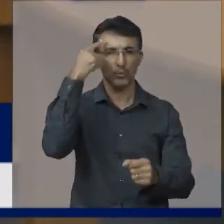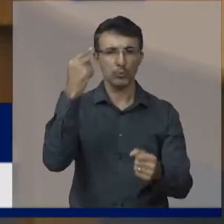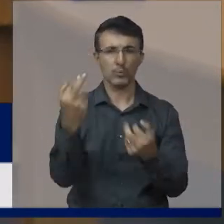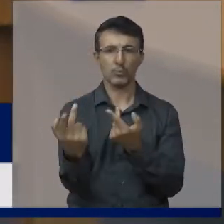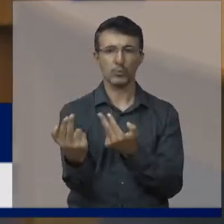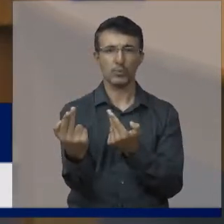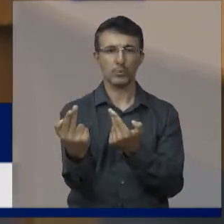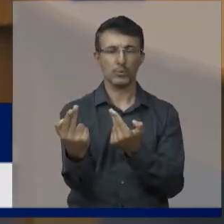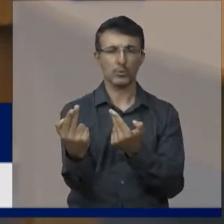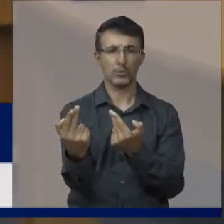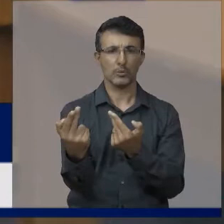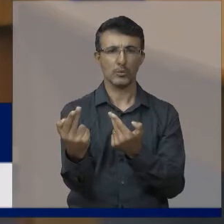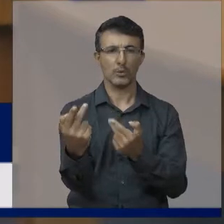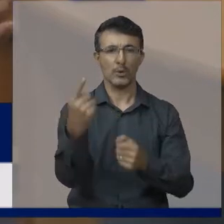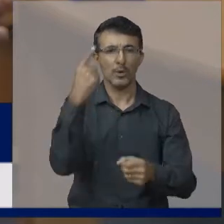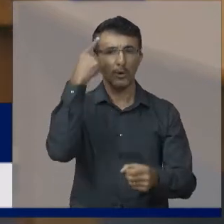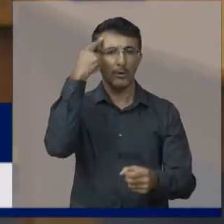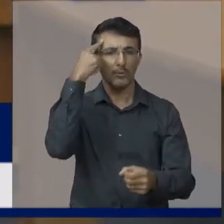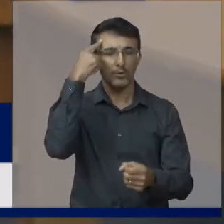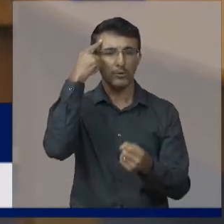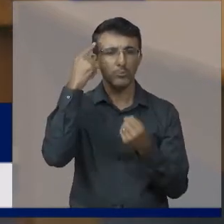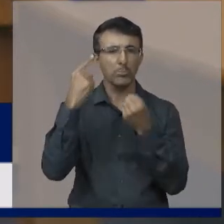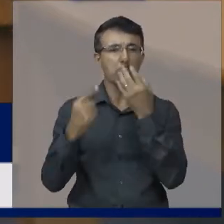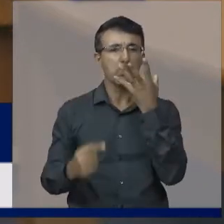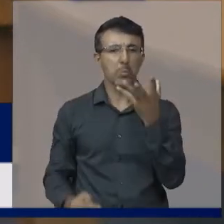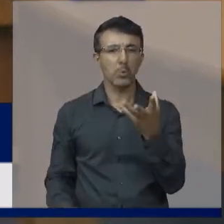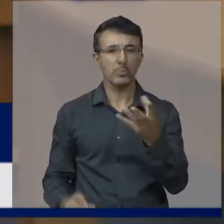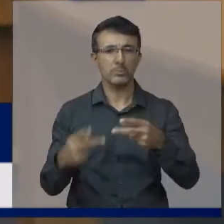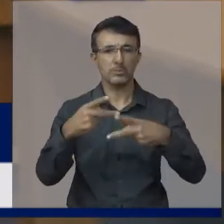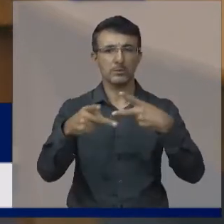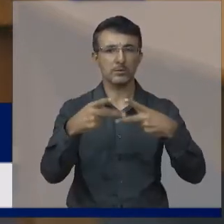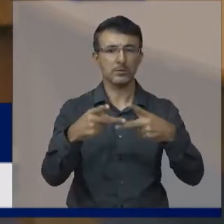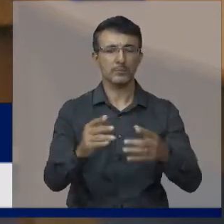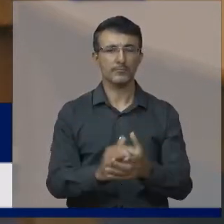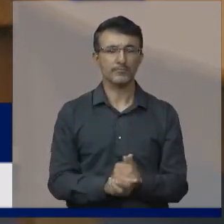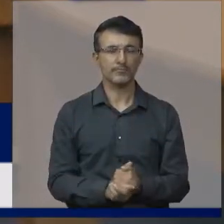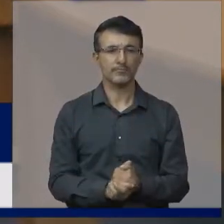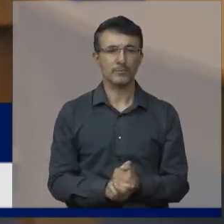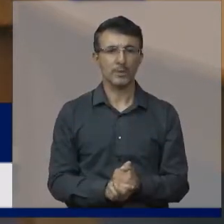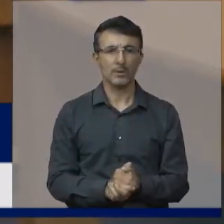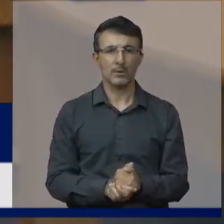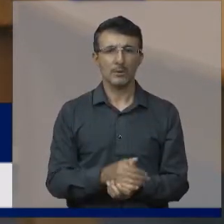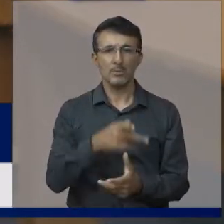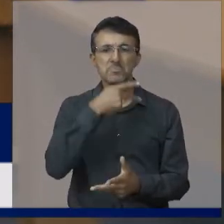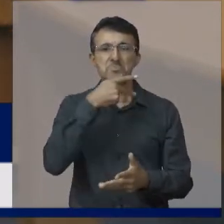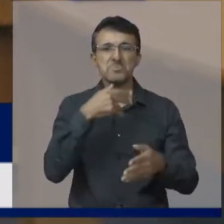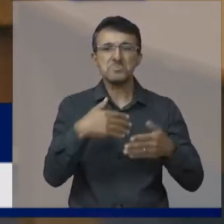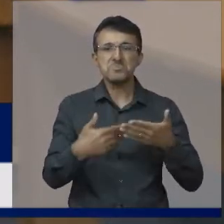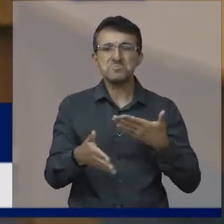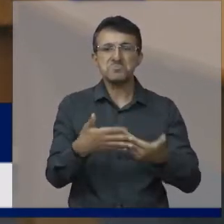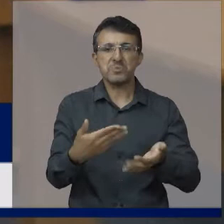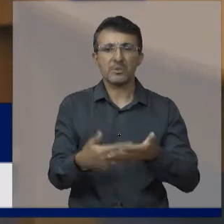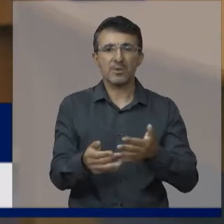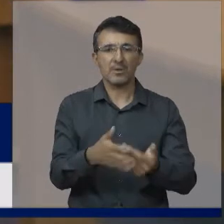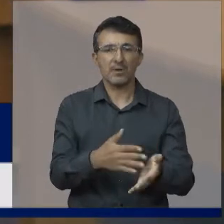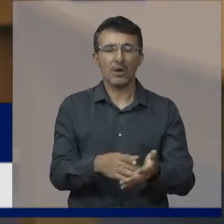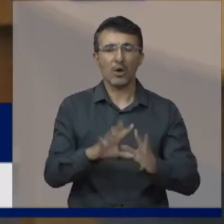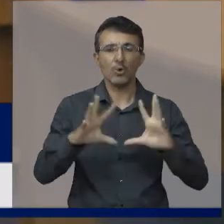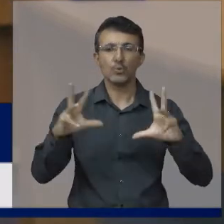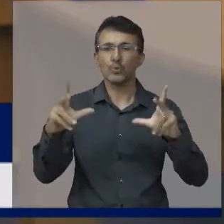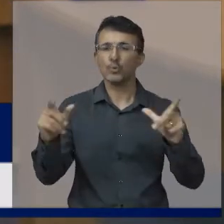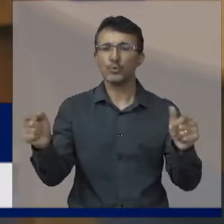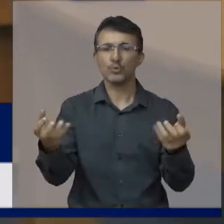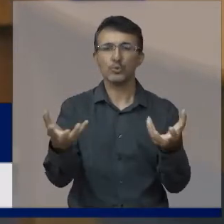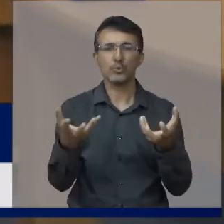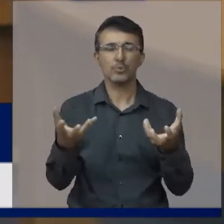nossa querida São José, independente das divergências partidárias. Todos aqui têm um objetivo só, que é pensar no bem da nossa